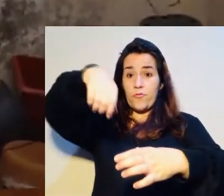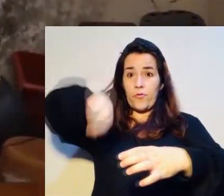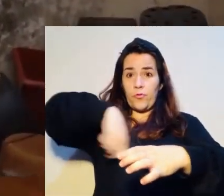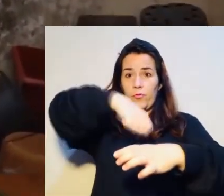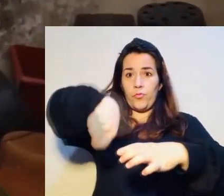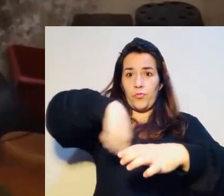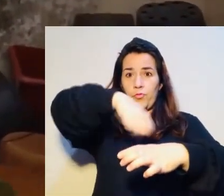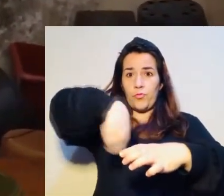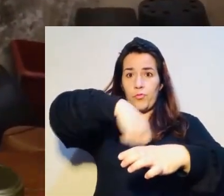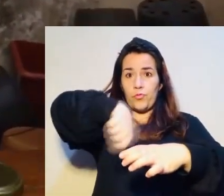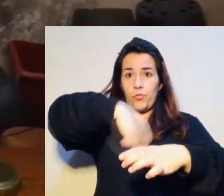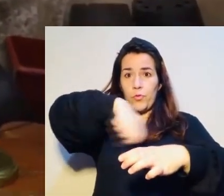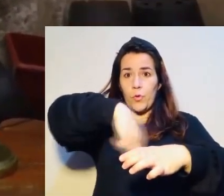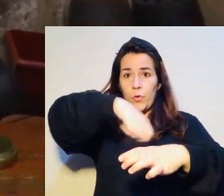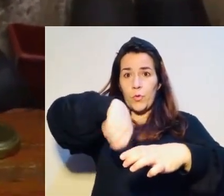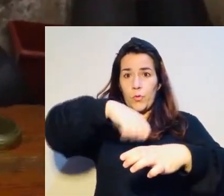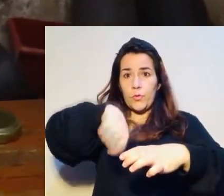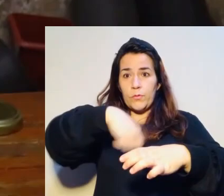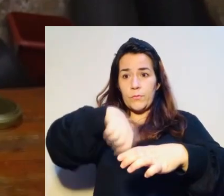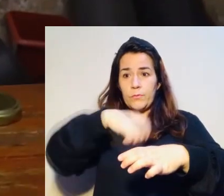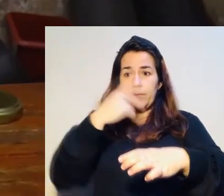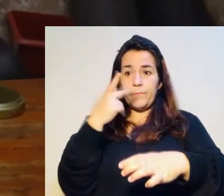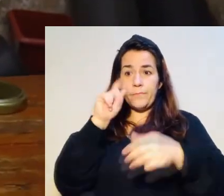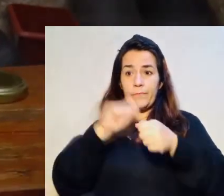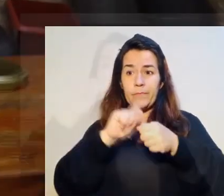álcool e transferir.